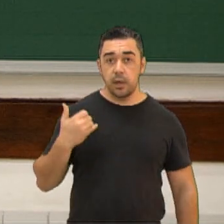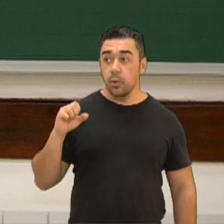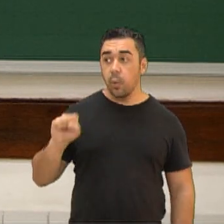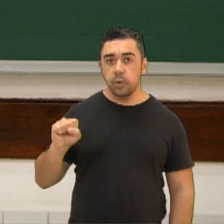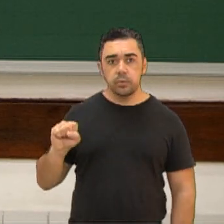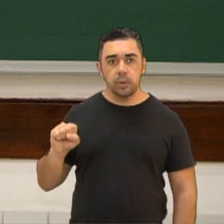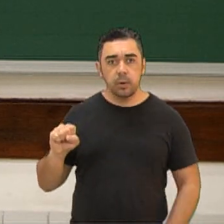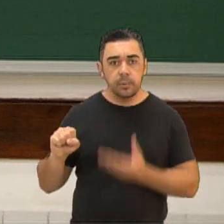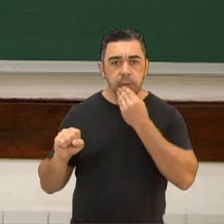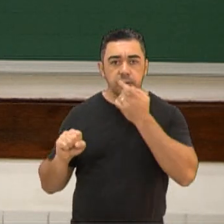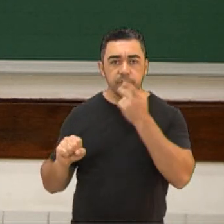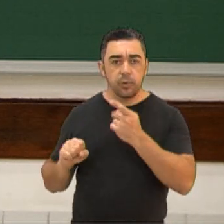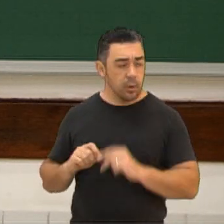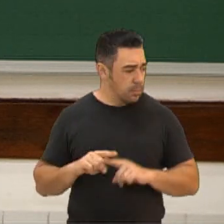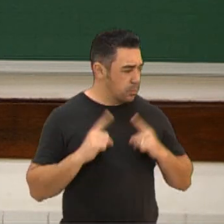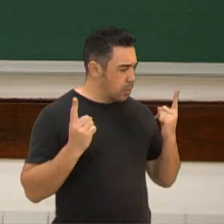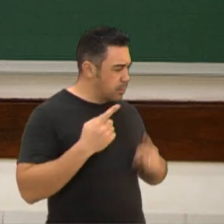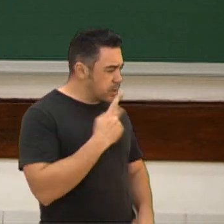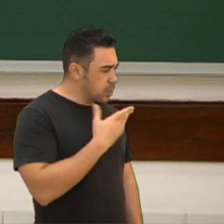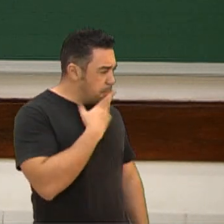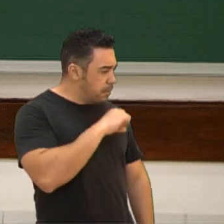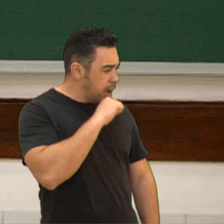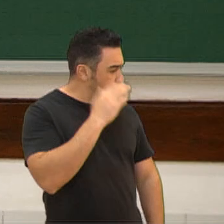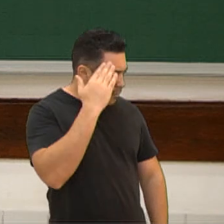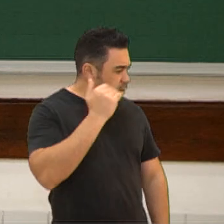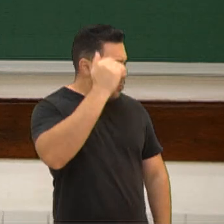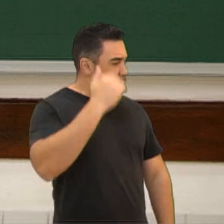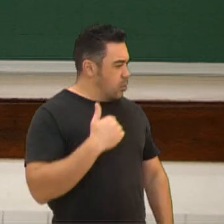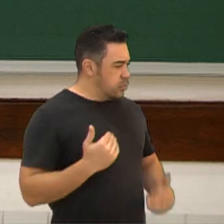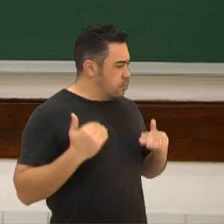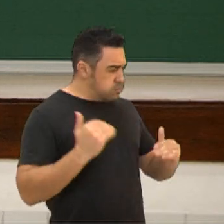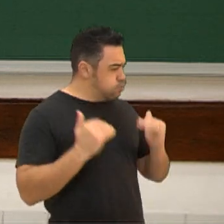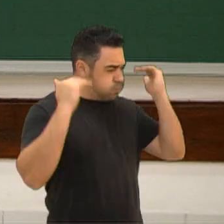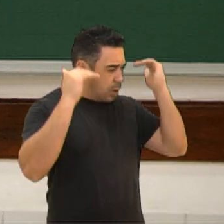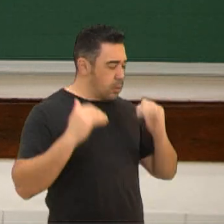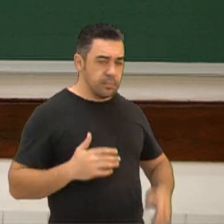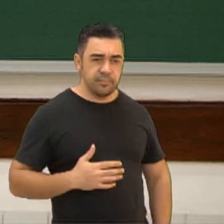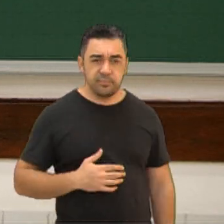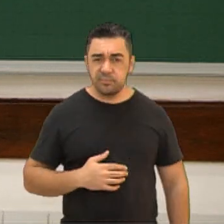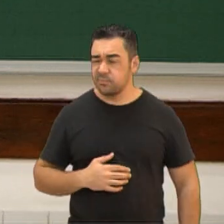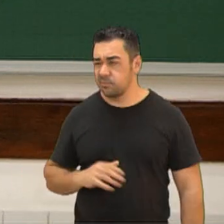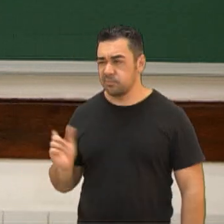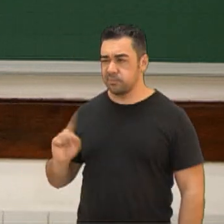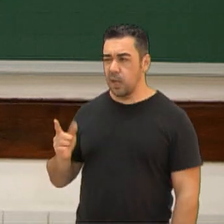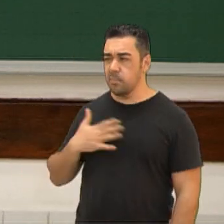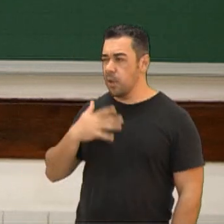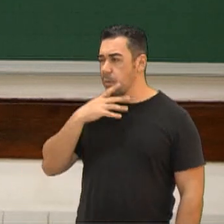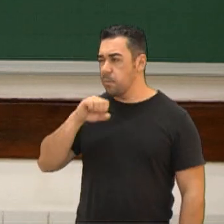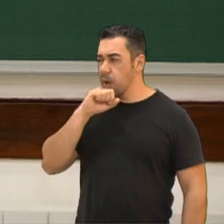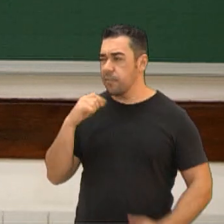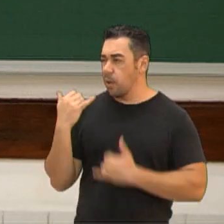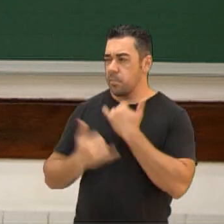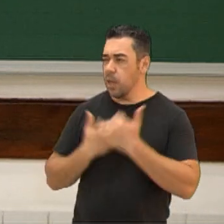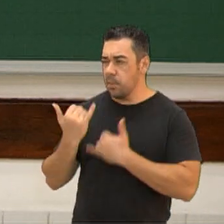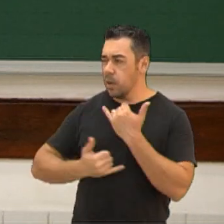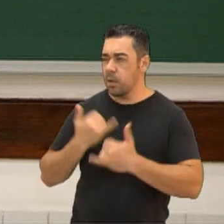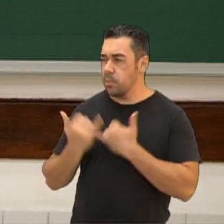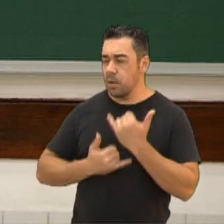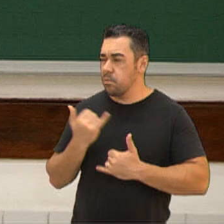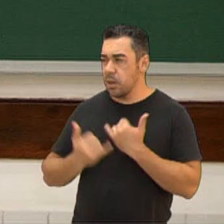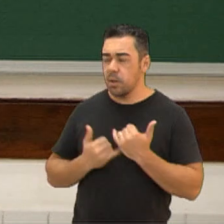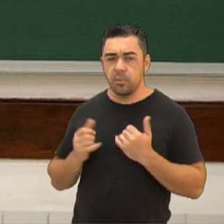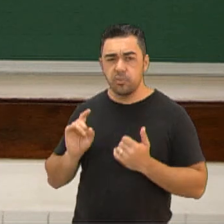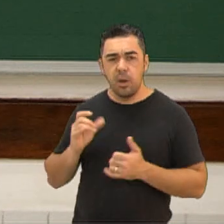Deus, mas seu pai é um grande artista, um dos maiores artistas que existem. Aí o menino falou assim: que nada, meu pai só fica brincando naquele ateliê, só